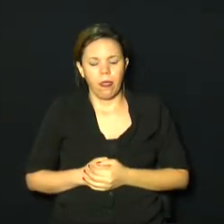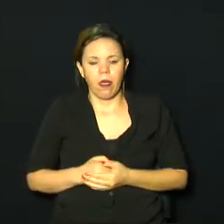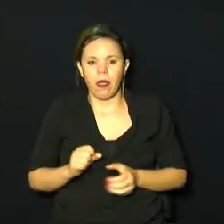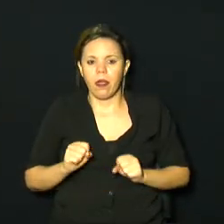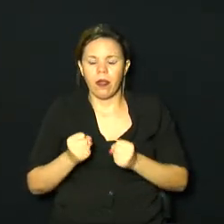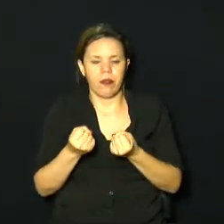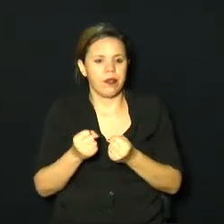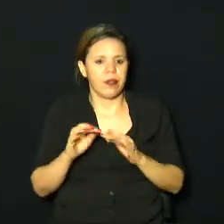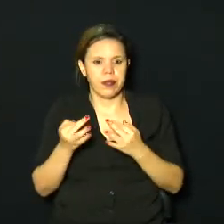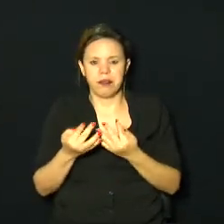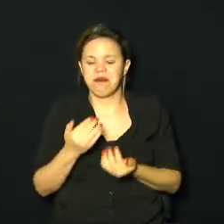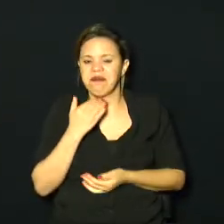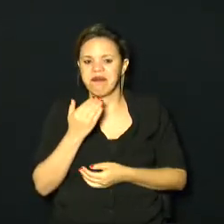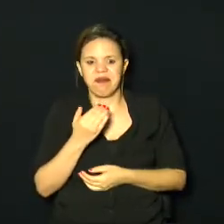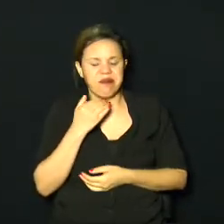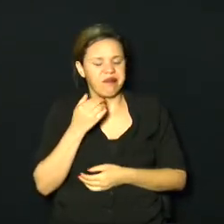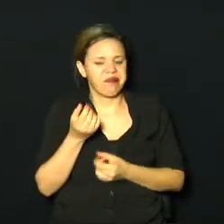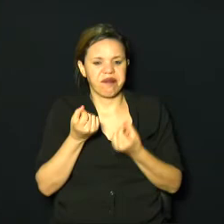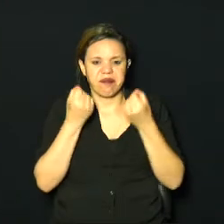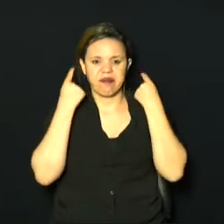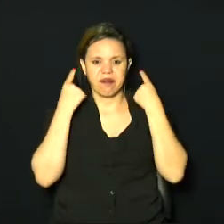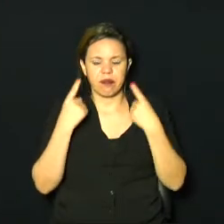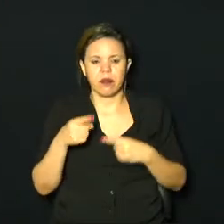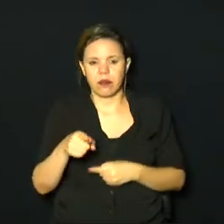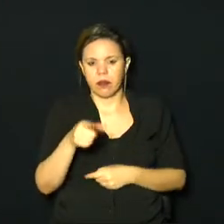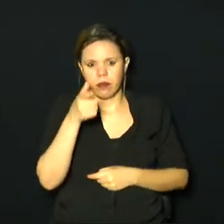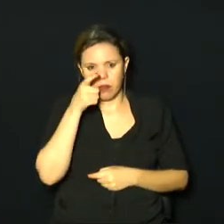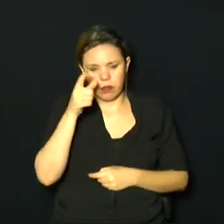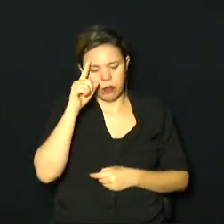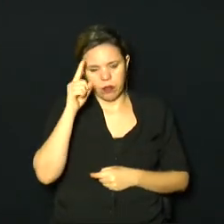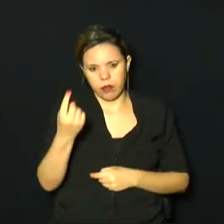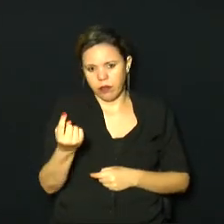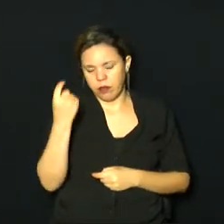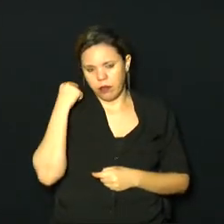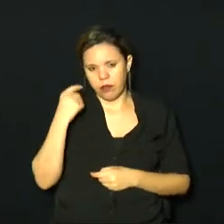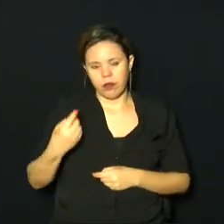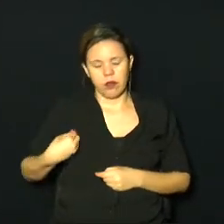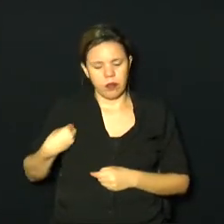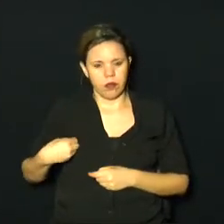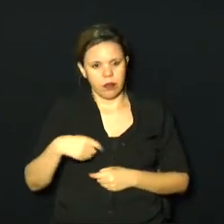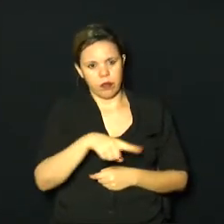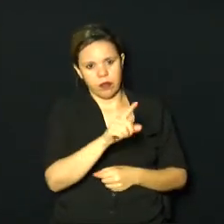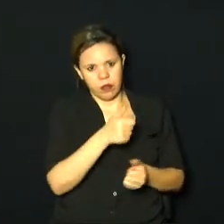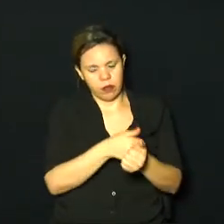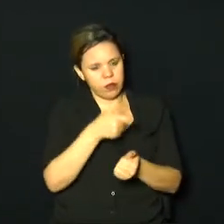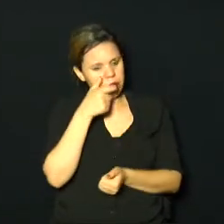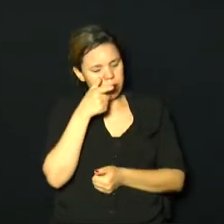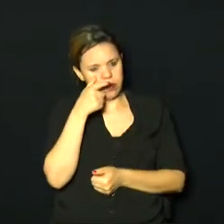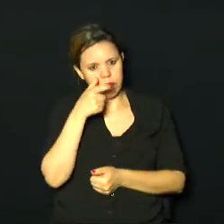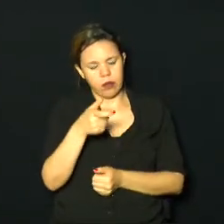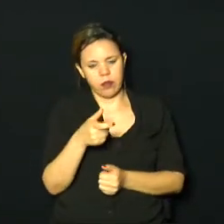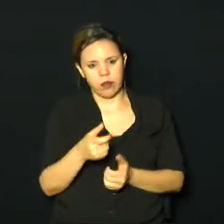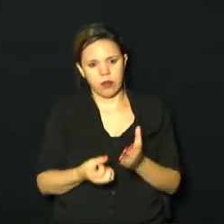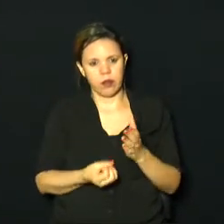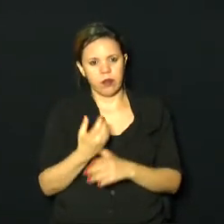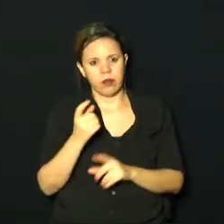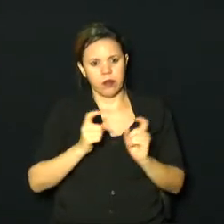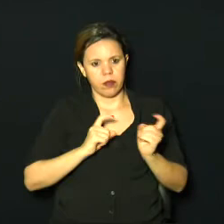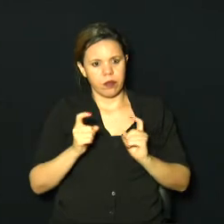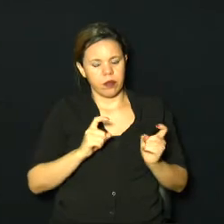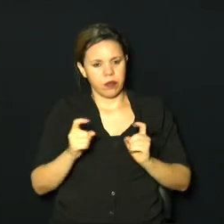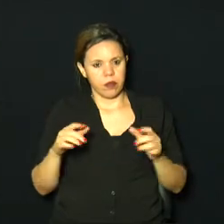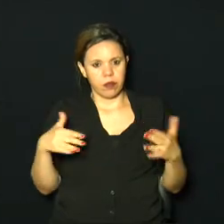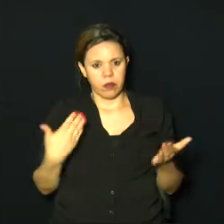foram ouvidos. Você esteve no dia, nós estávamos lá, você acompanhou aquela reintegração.